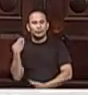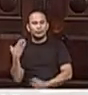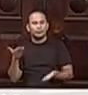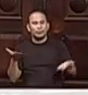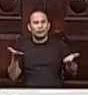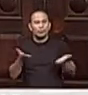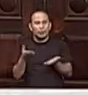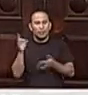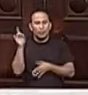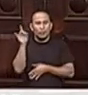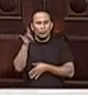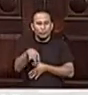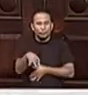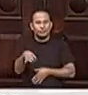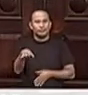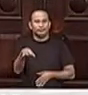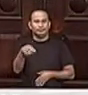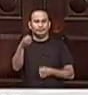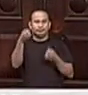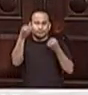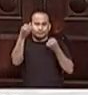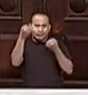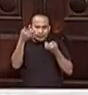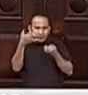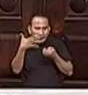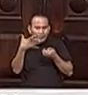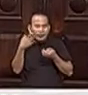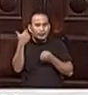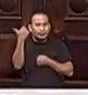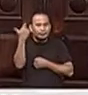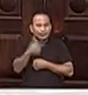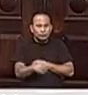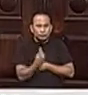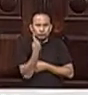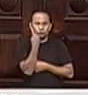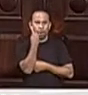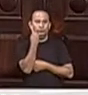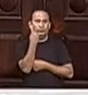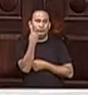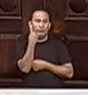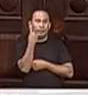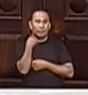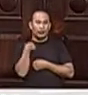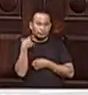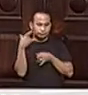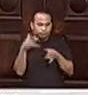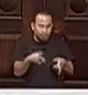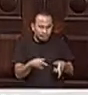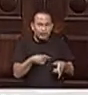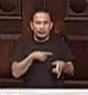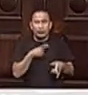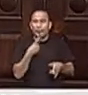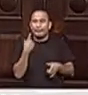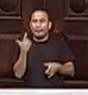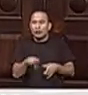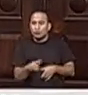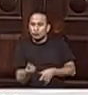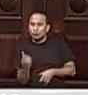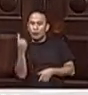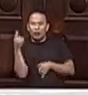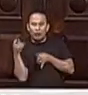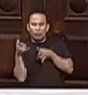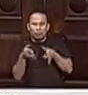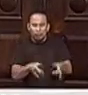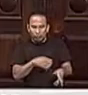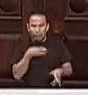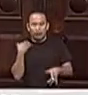agora, nessa última madrugada, é mais um. Então, estamos sepultando um e tem mais um a ser sepultado,